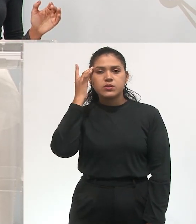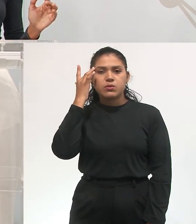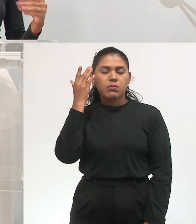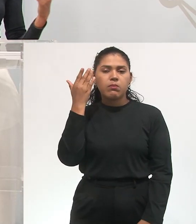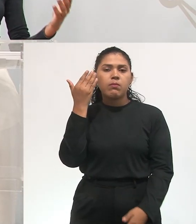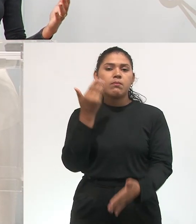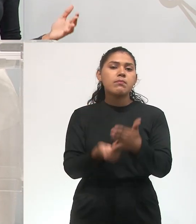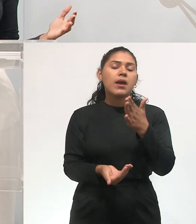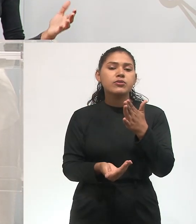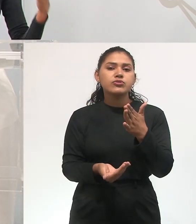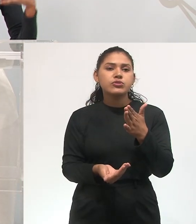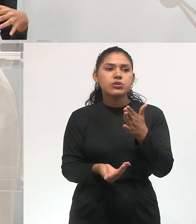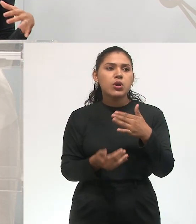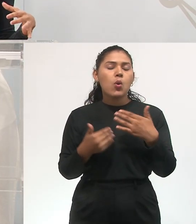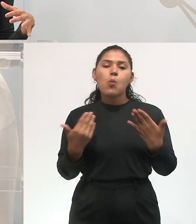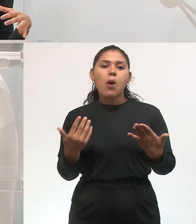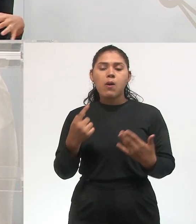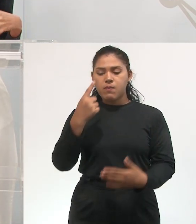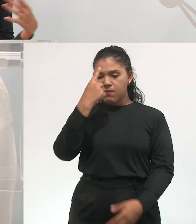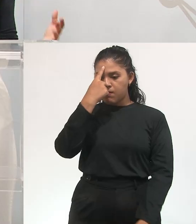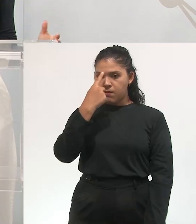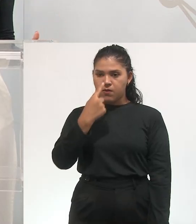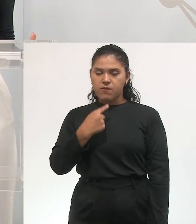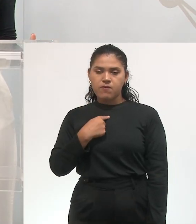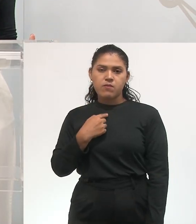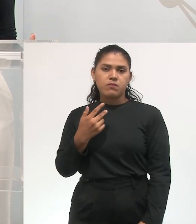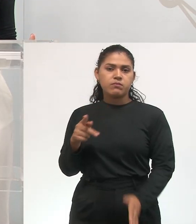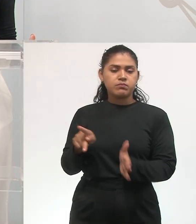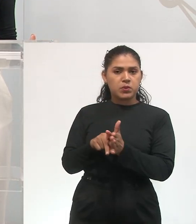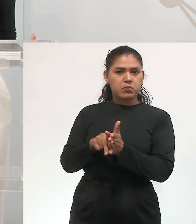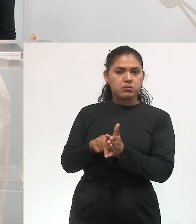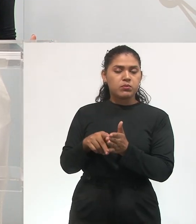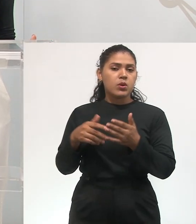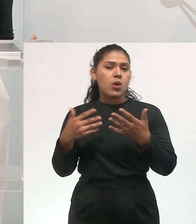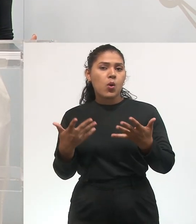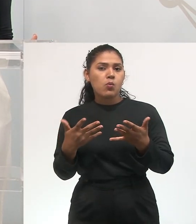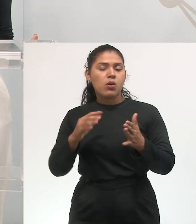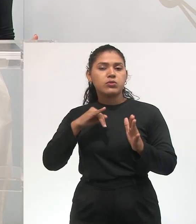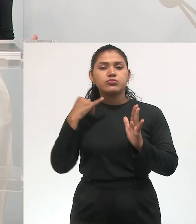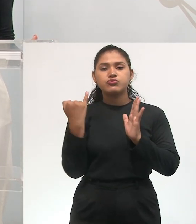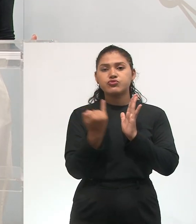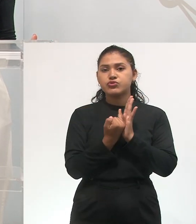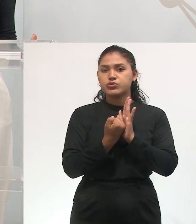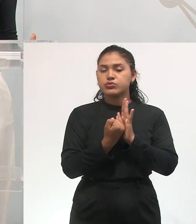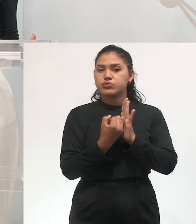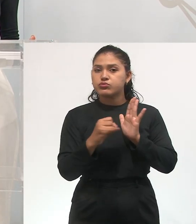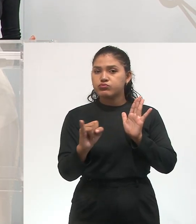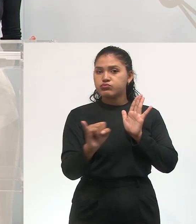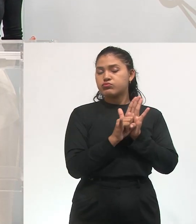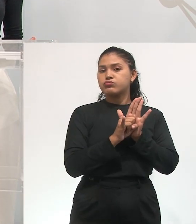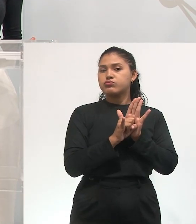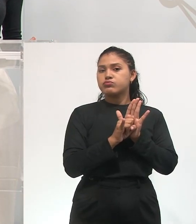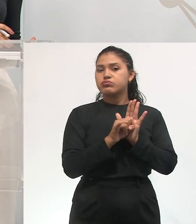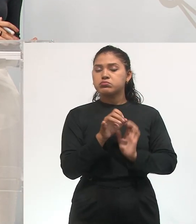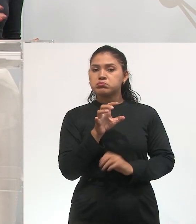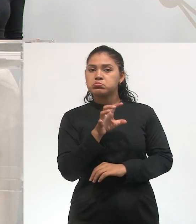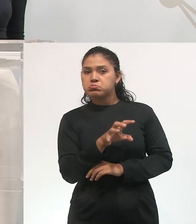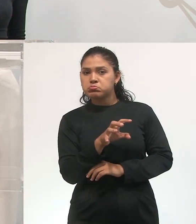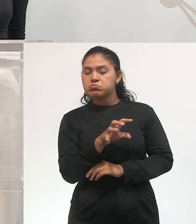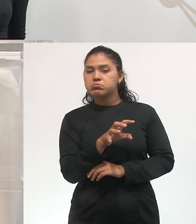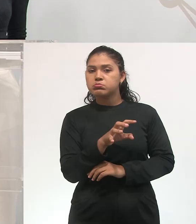de identificação da classe trabalhadora com ela mesma, né? Quantas pessoas, por exemplo,